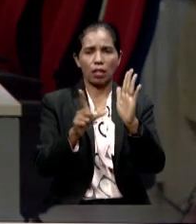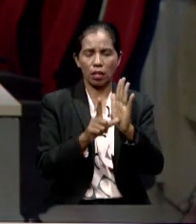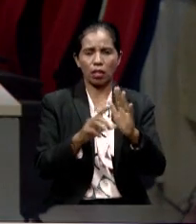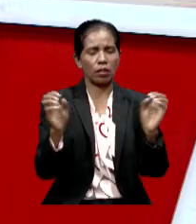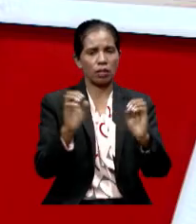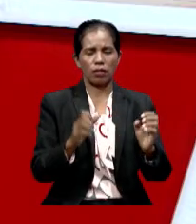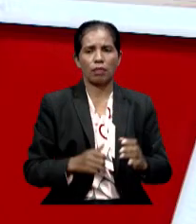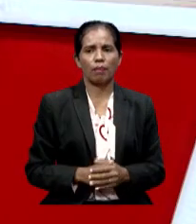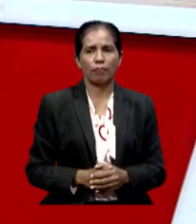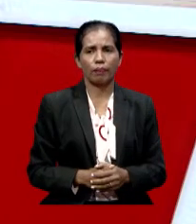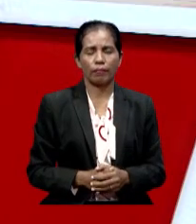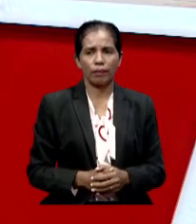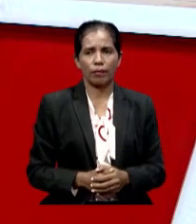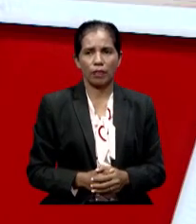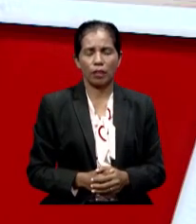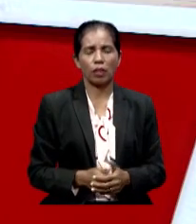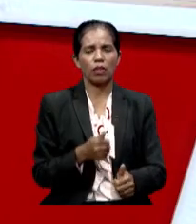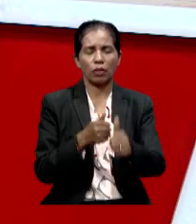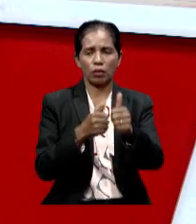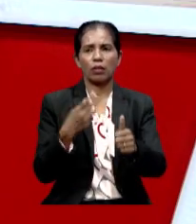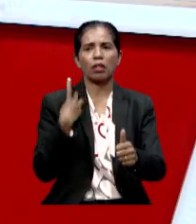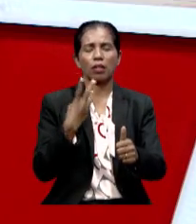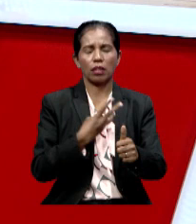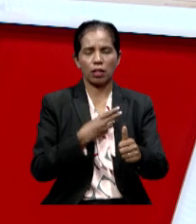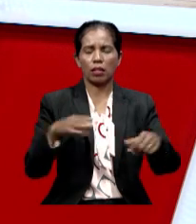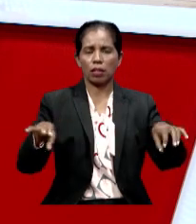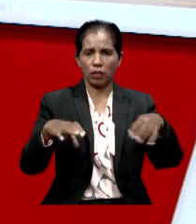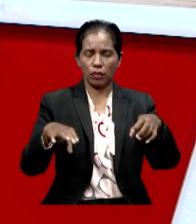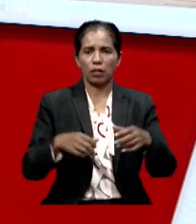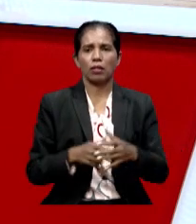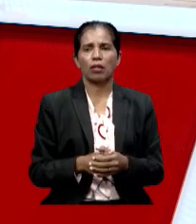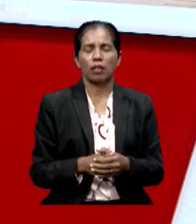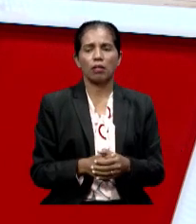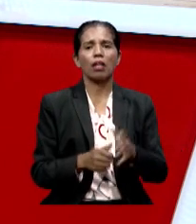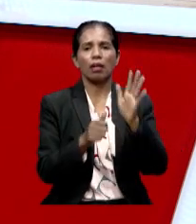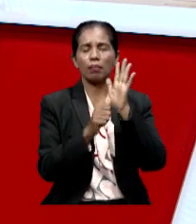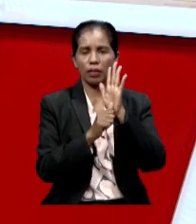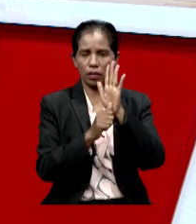Sim, também, né? Tu irá no sistema, né? A apresentação